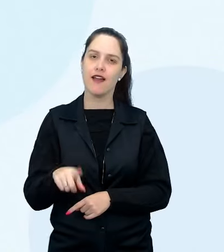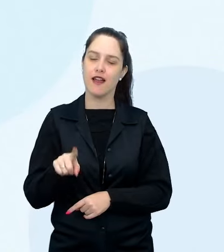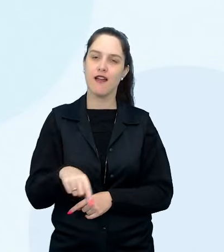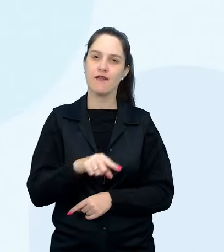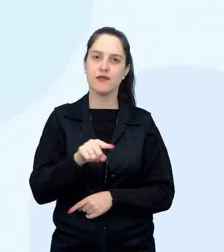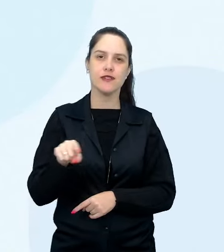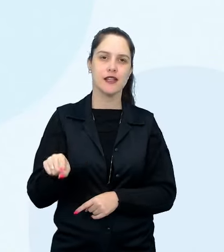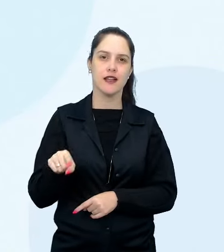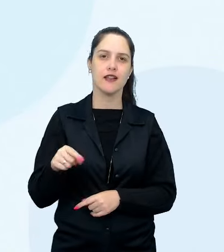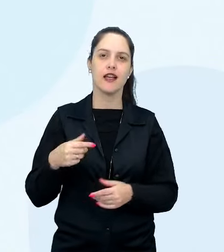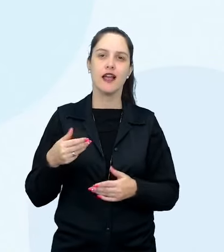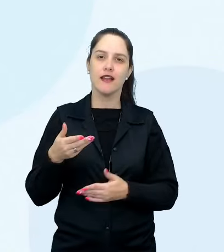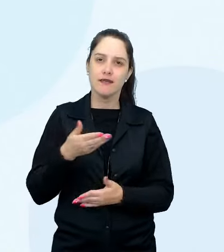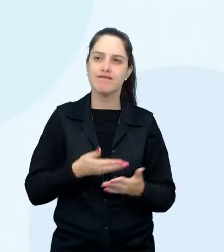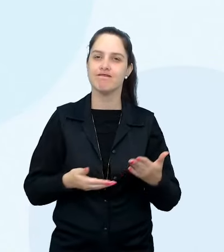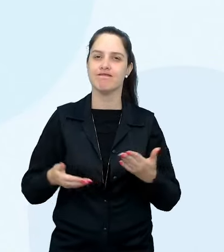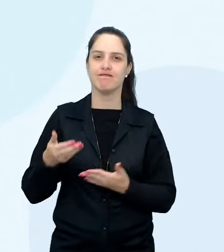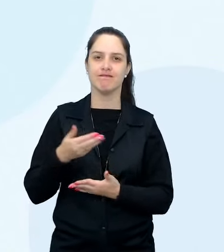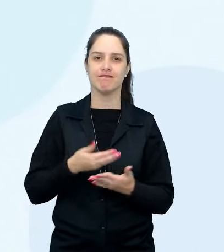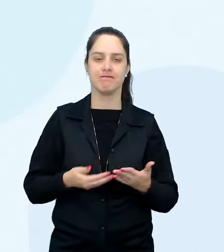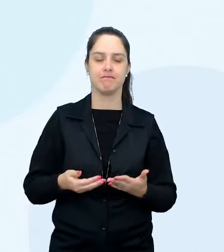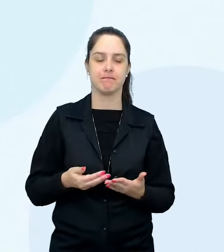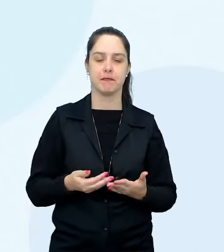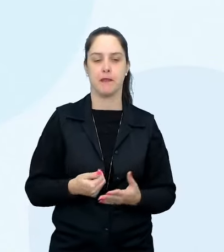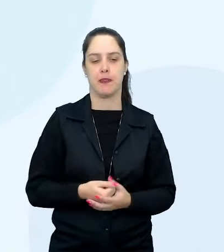você entregar